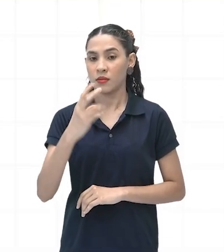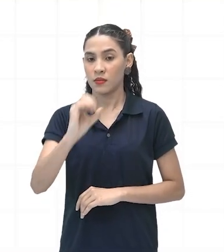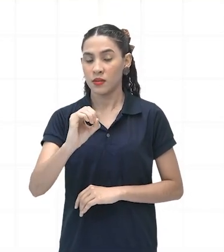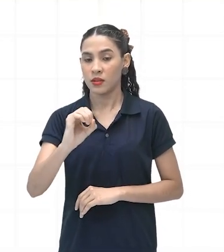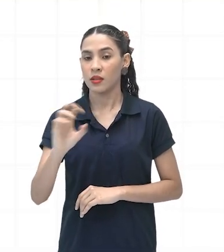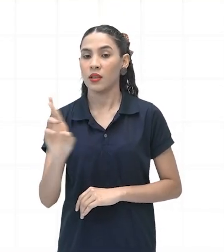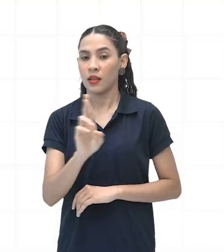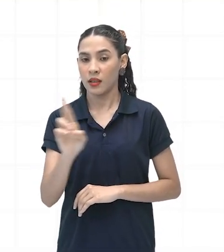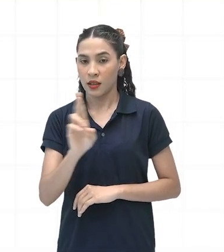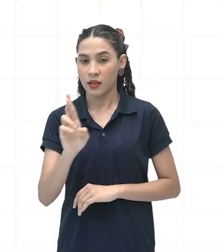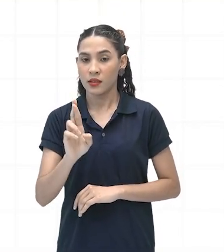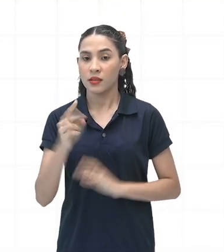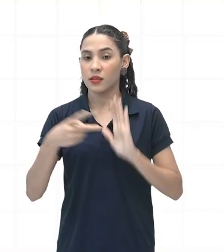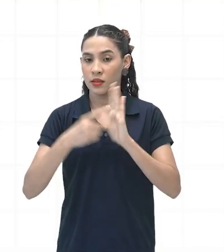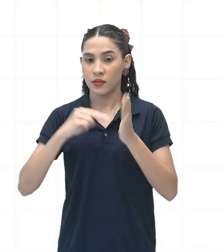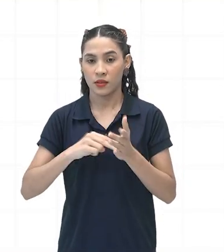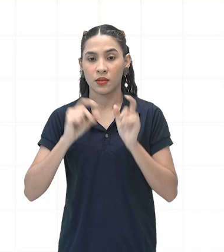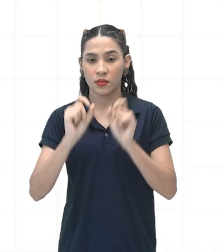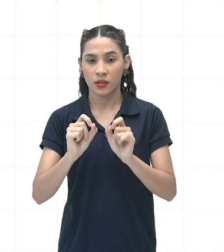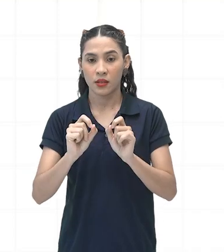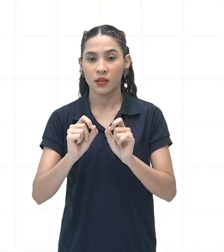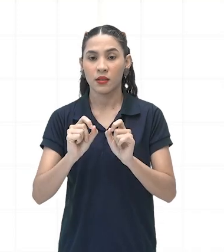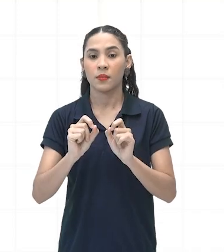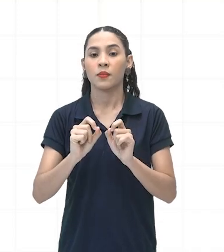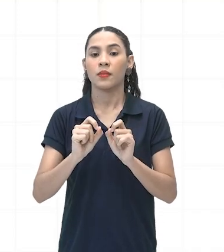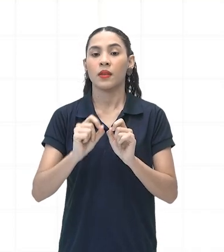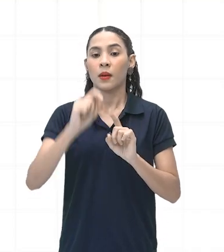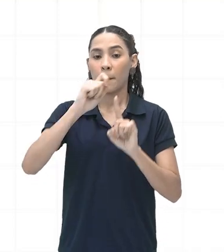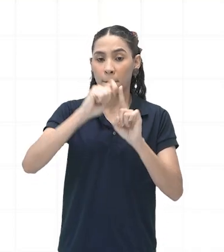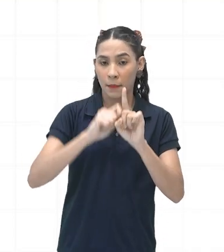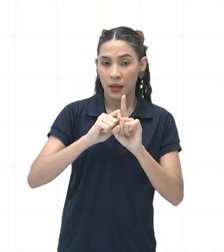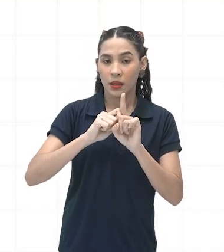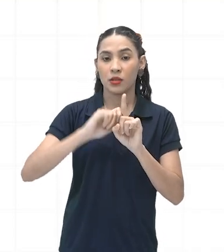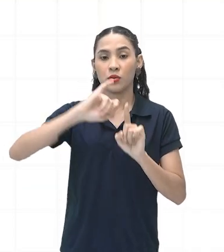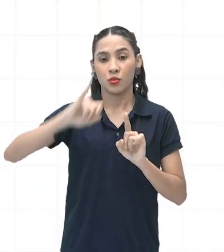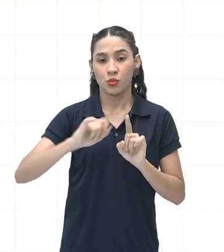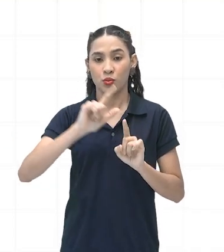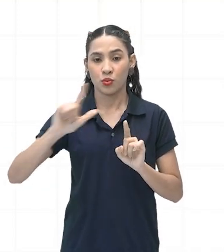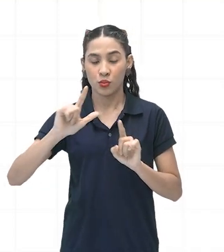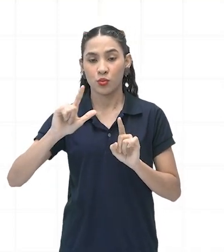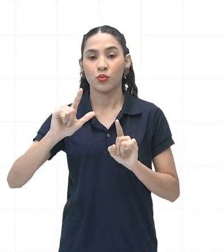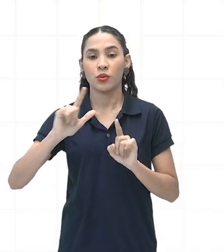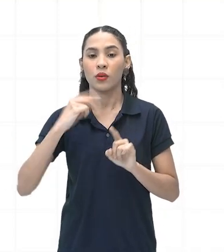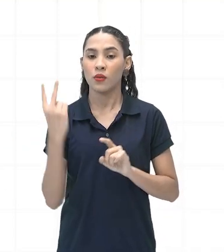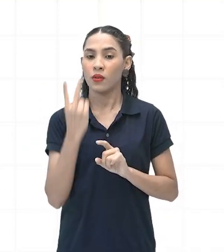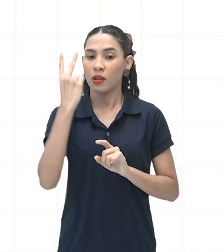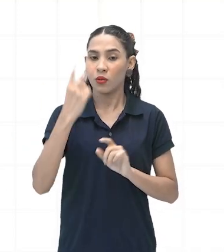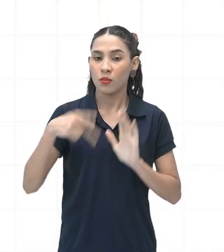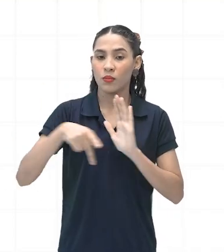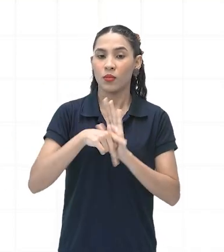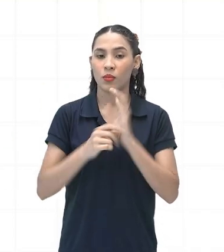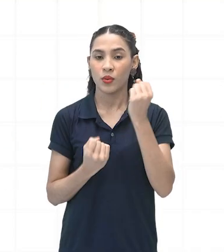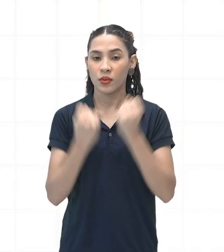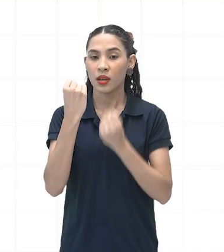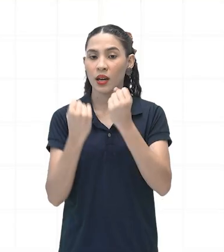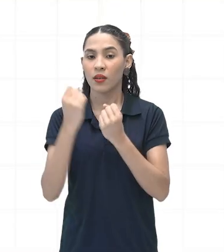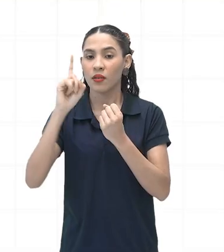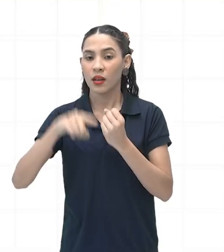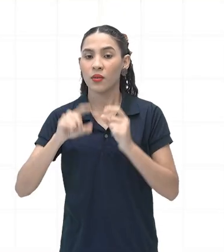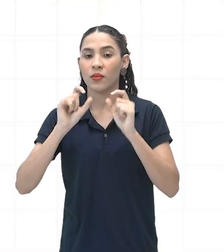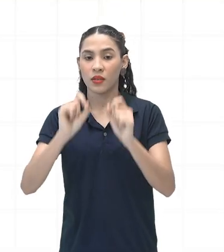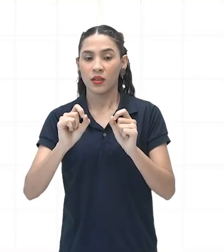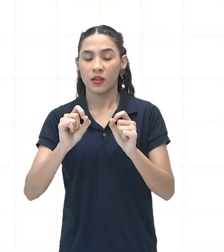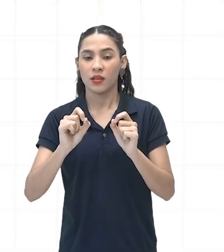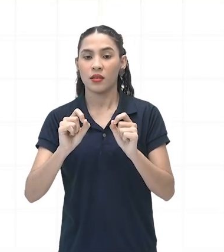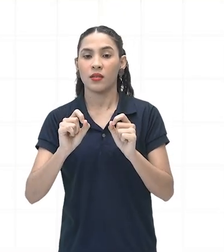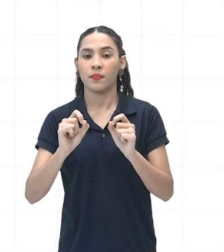51.520. Ou seja, lá no mês de julho, o valor do carro